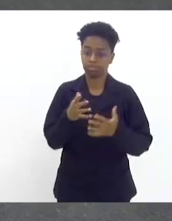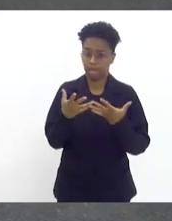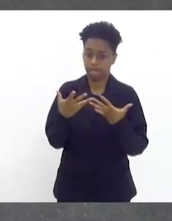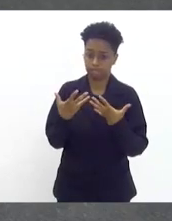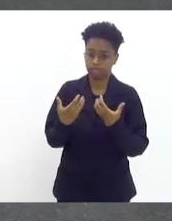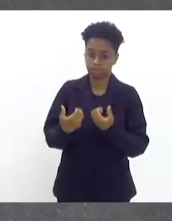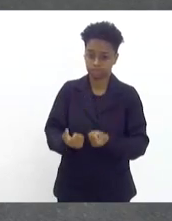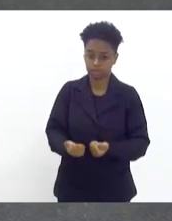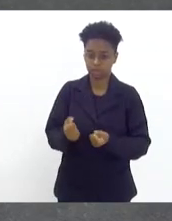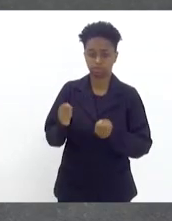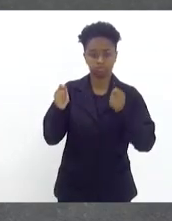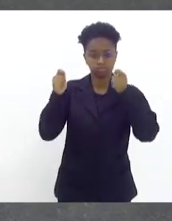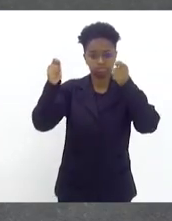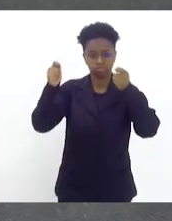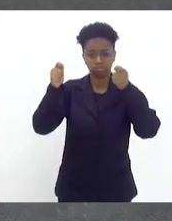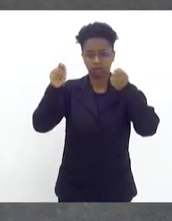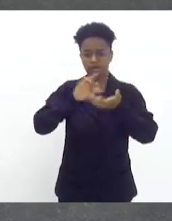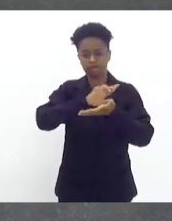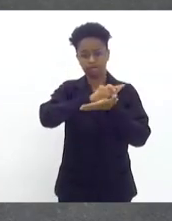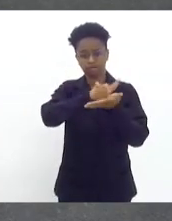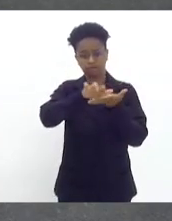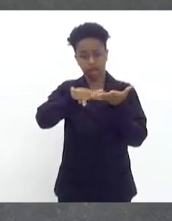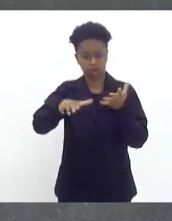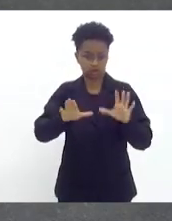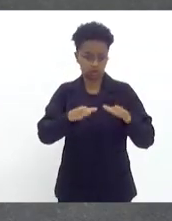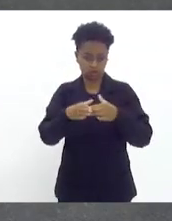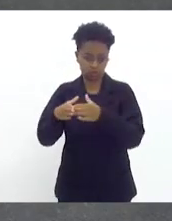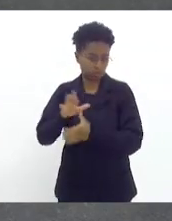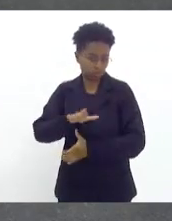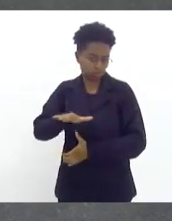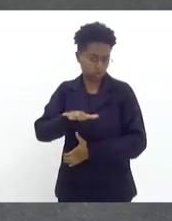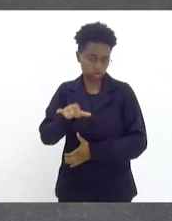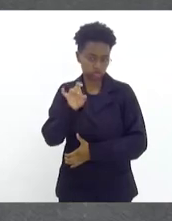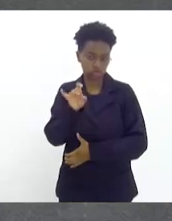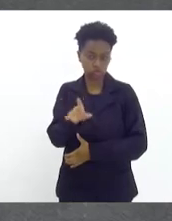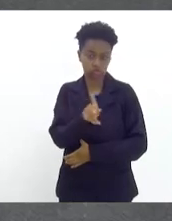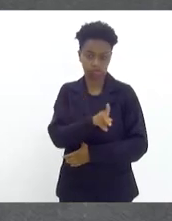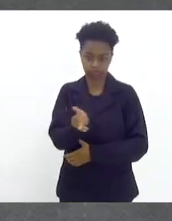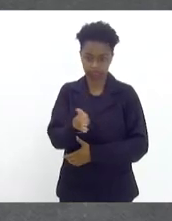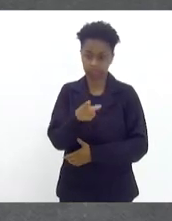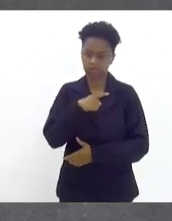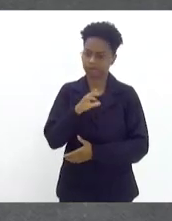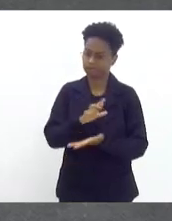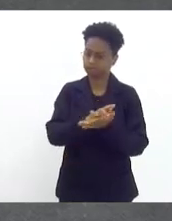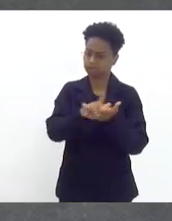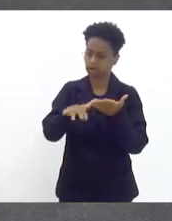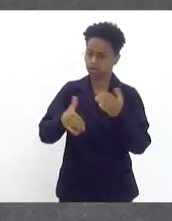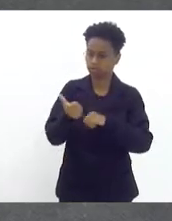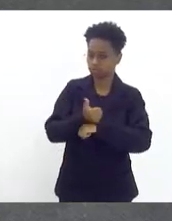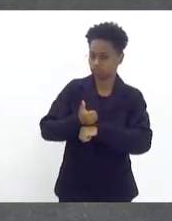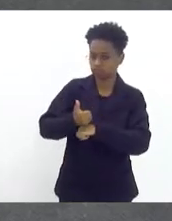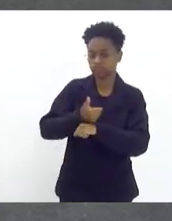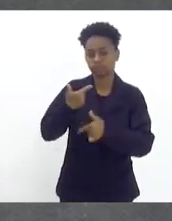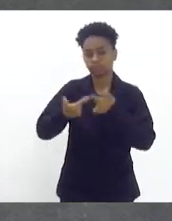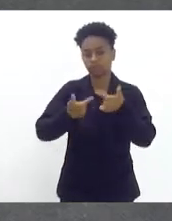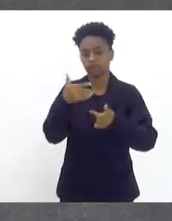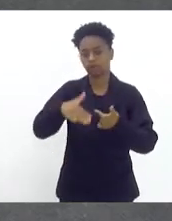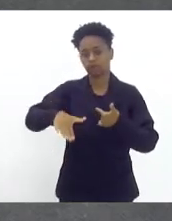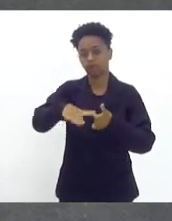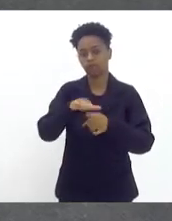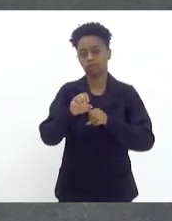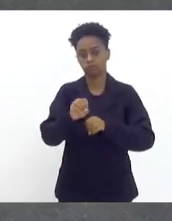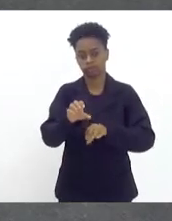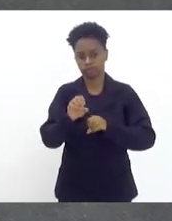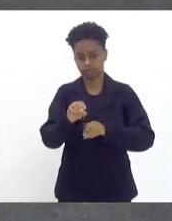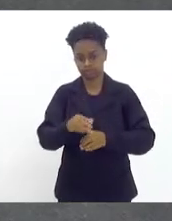de diversas categorias não apenas dos docentes de profissionais que trabalham na área da Educação